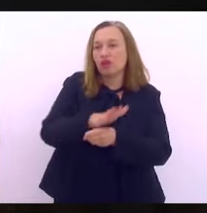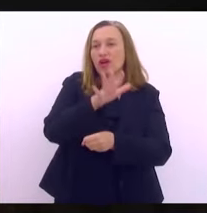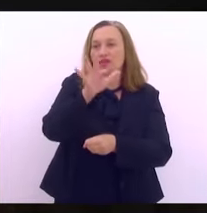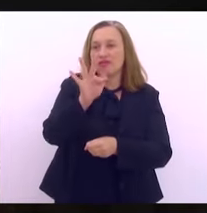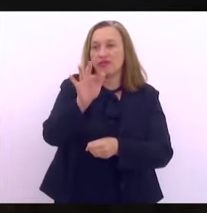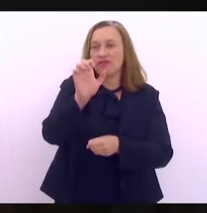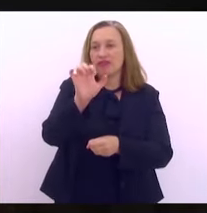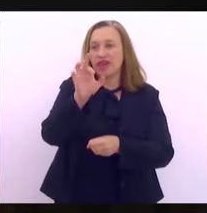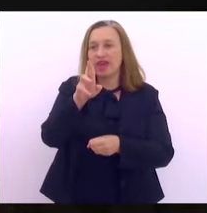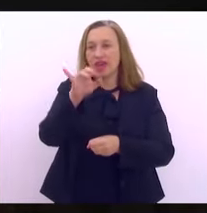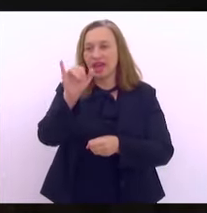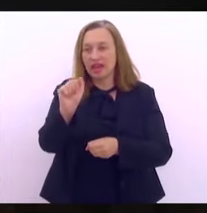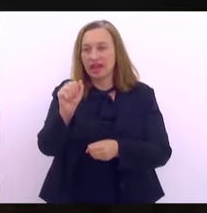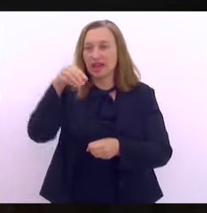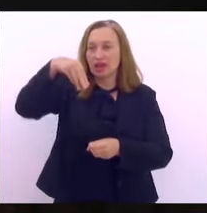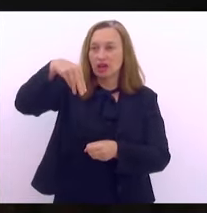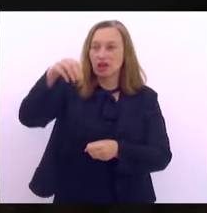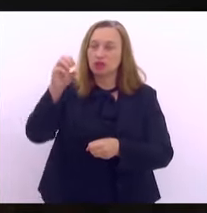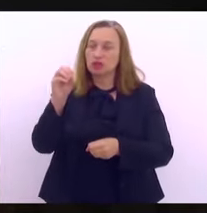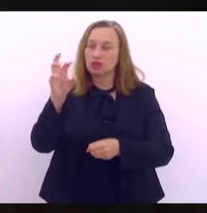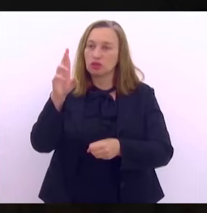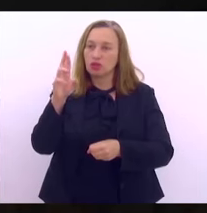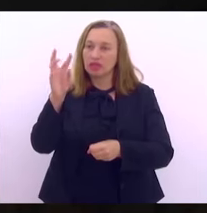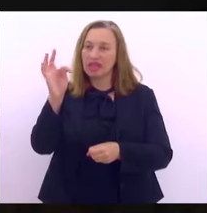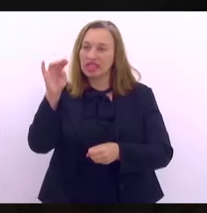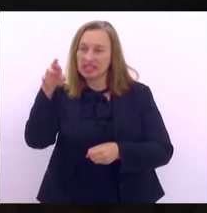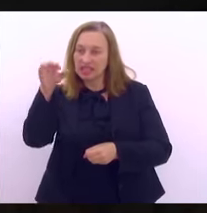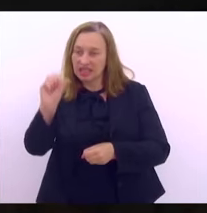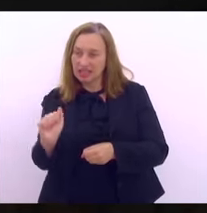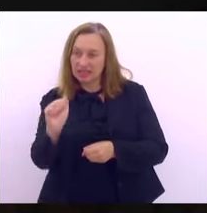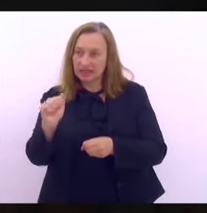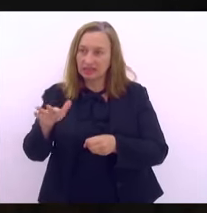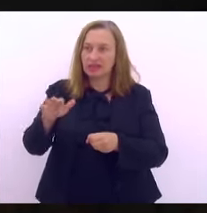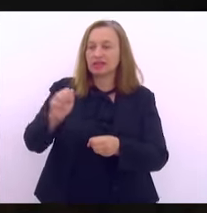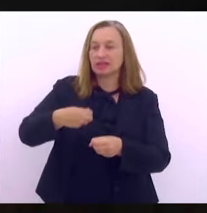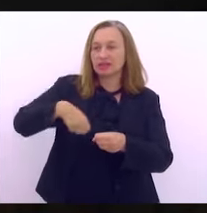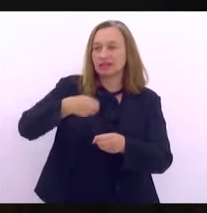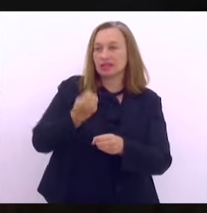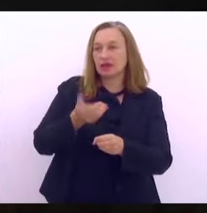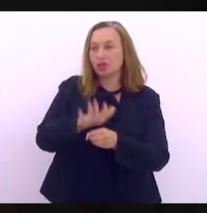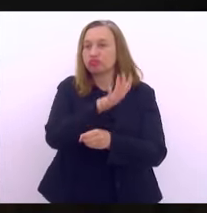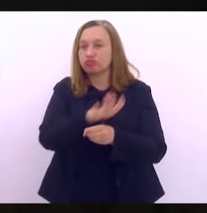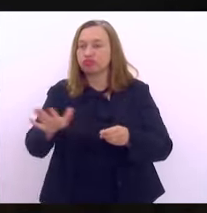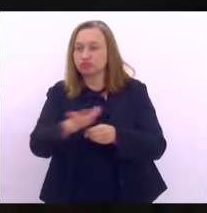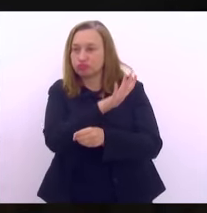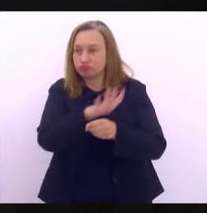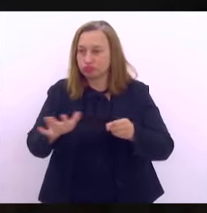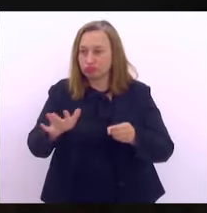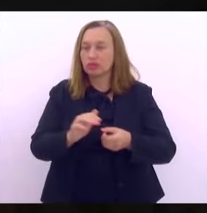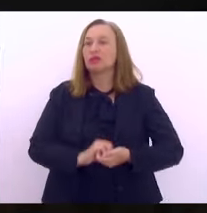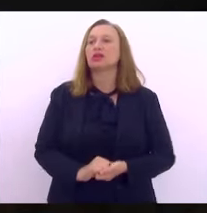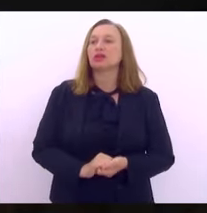no Centro Luiz Gonzaga de Tradições Nordestinas. Em discussão. Oh, perdão.